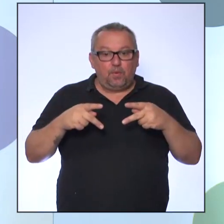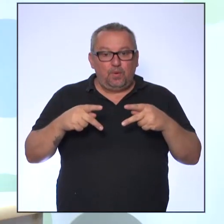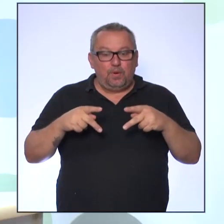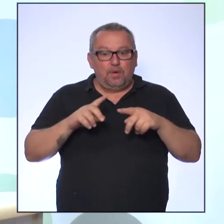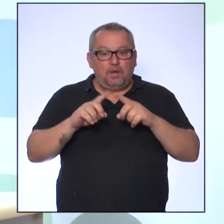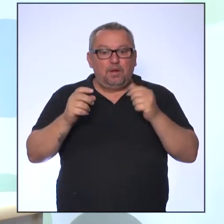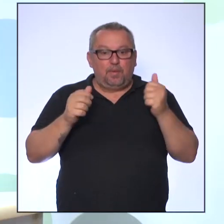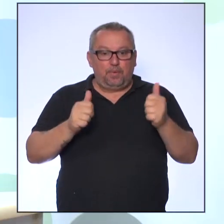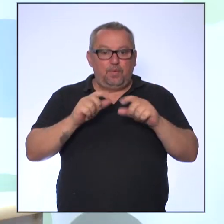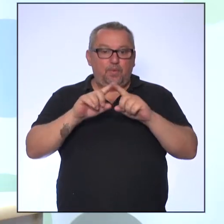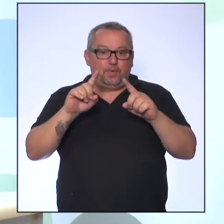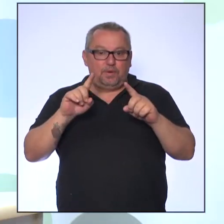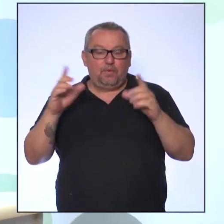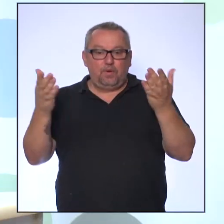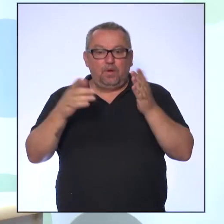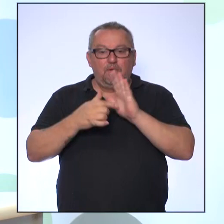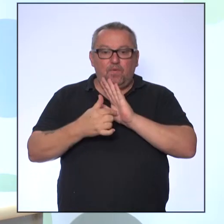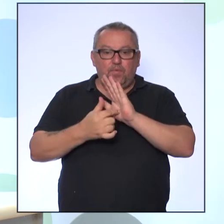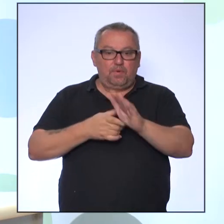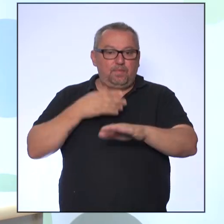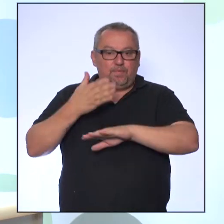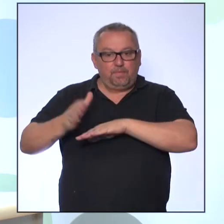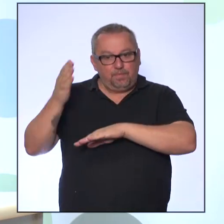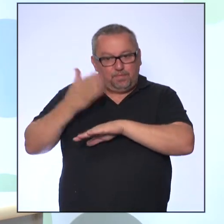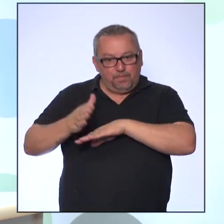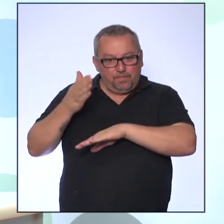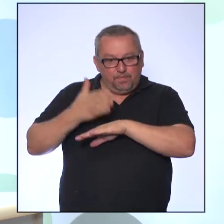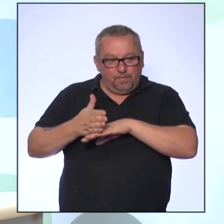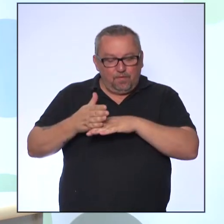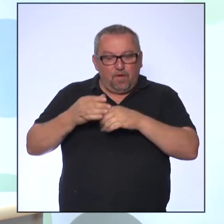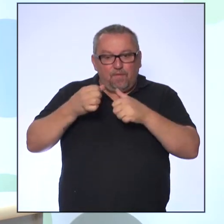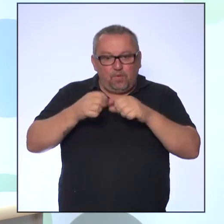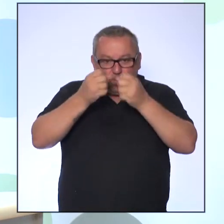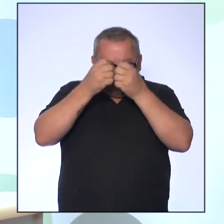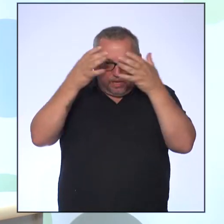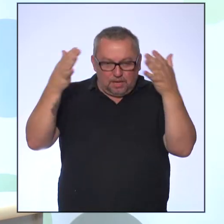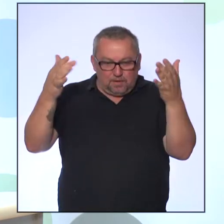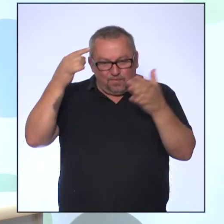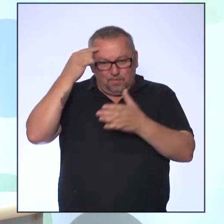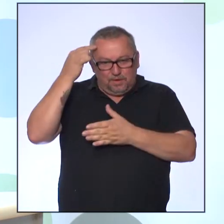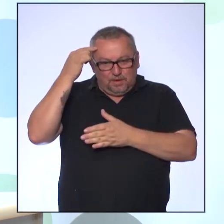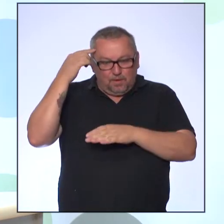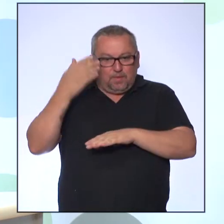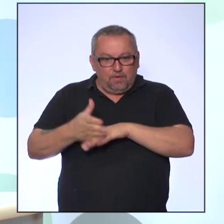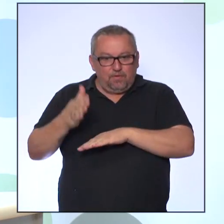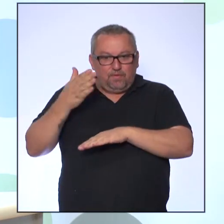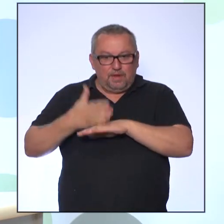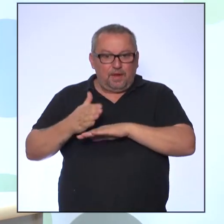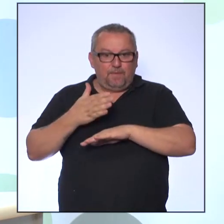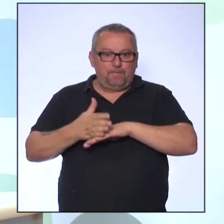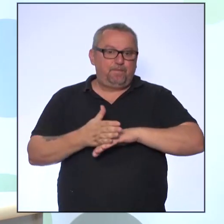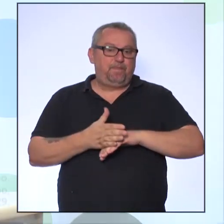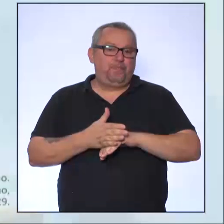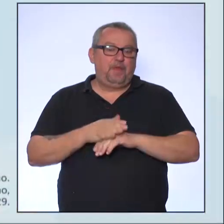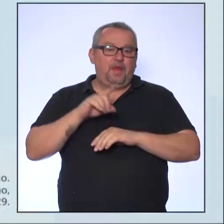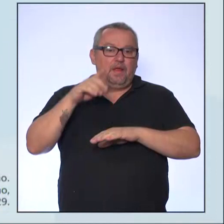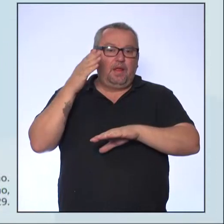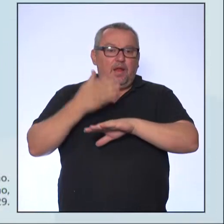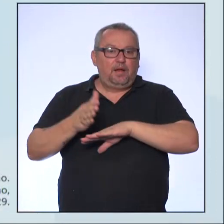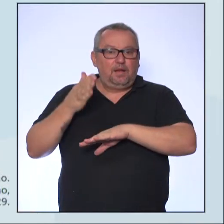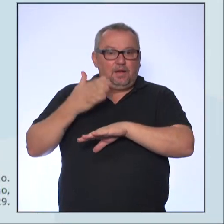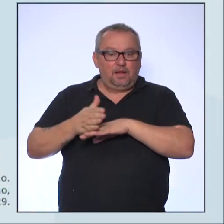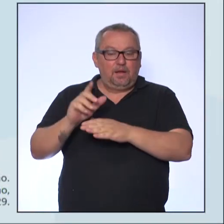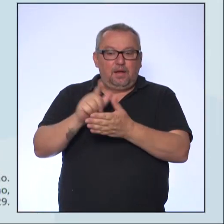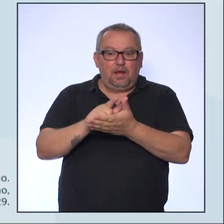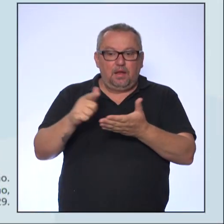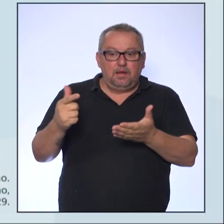Beleza. Vamos para tentar uma atividade. Acho que ficou bem claro essa parte. Vamos tentar uma atividade. Então vamos lá. Essa atividade aí está na